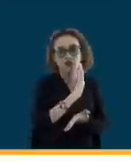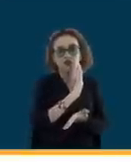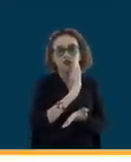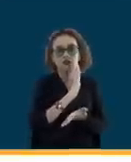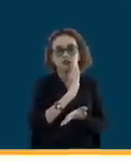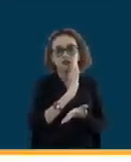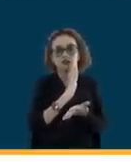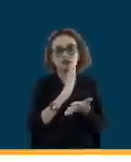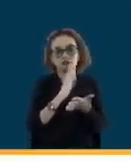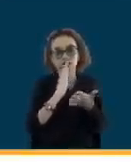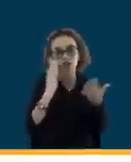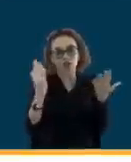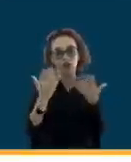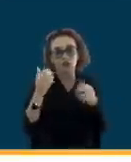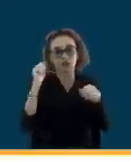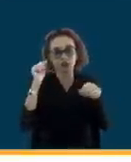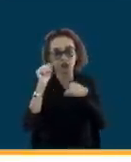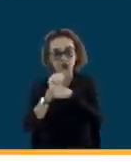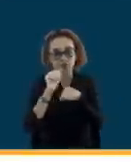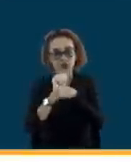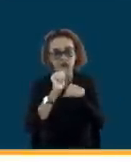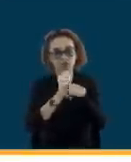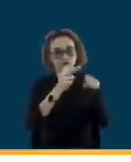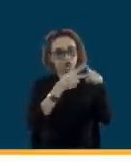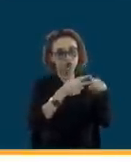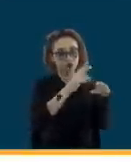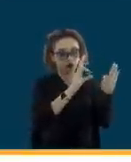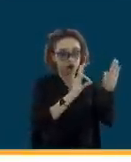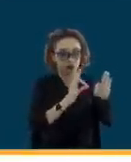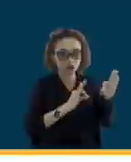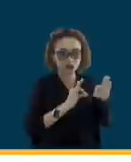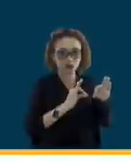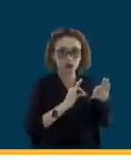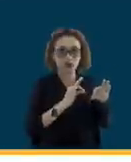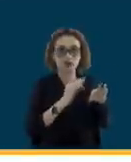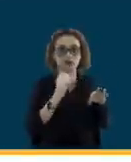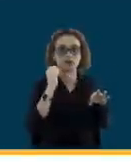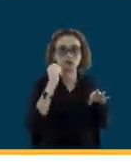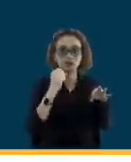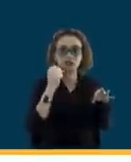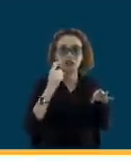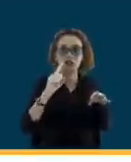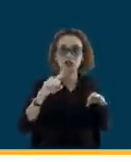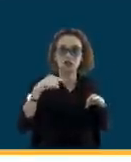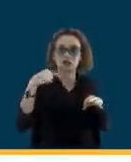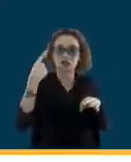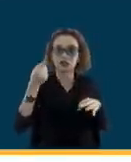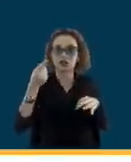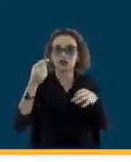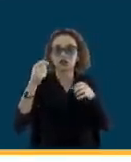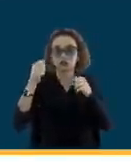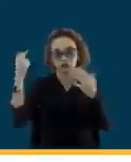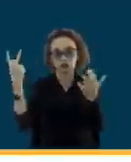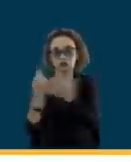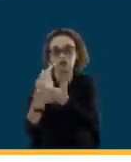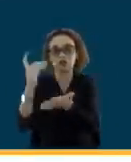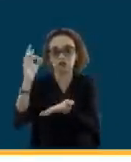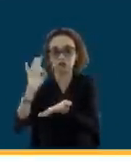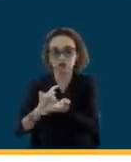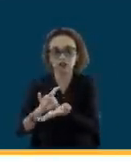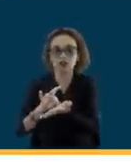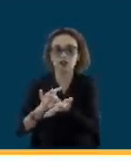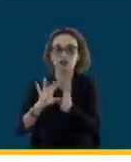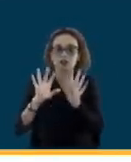a regulamentação para que as coisas possam, digamos, fluir imediatamente, há uma